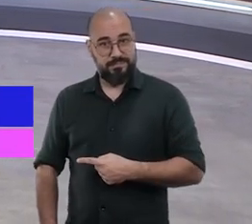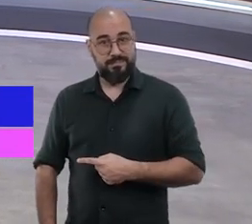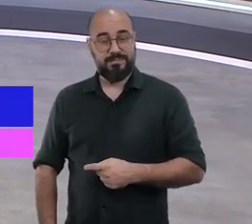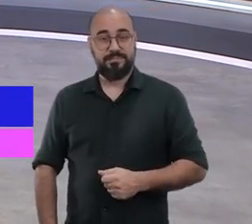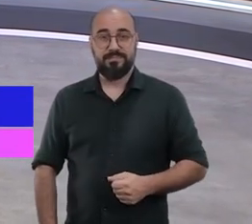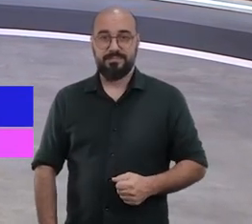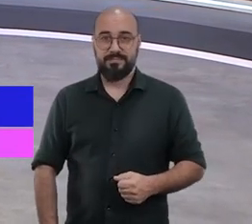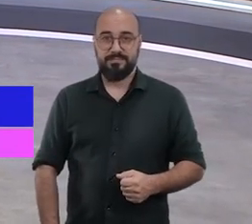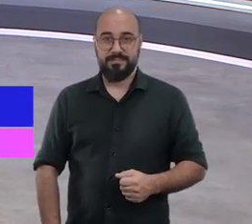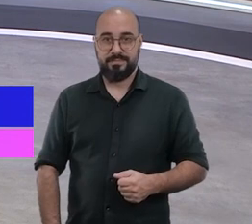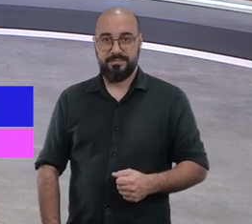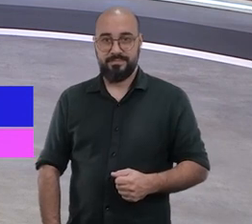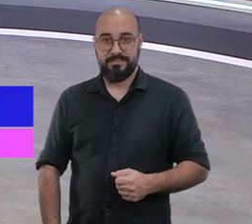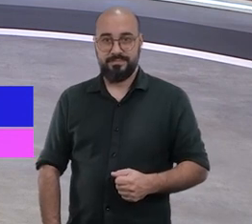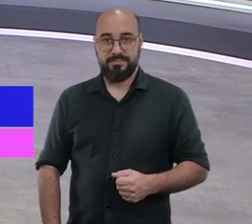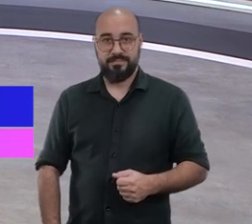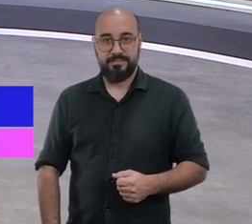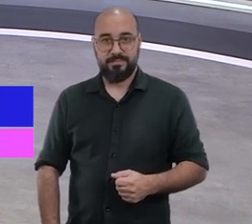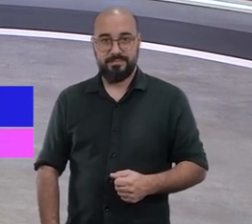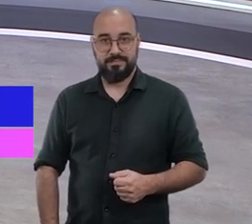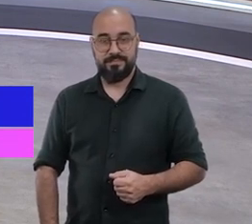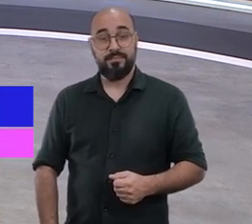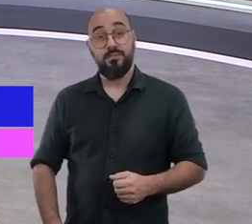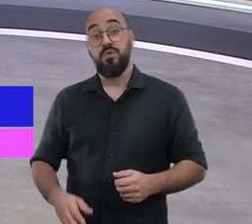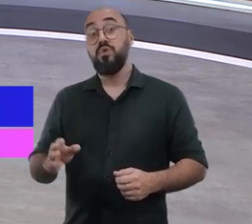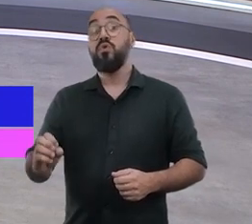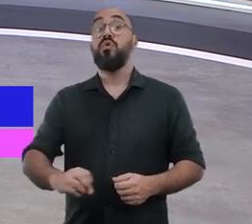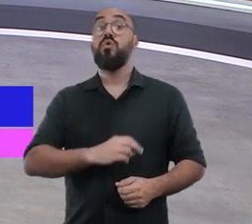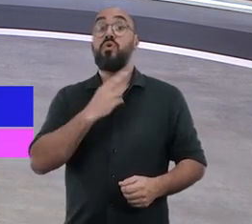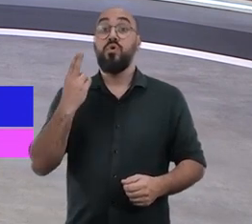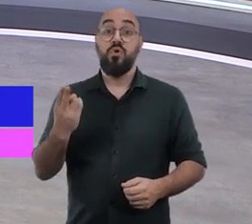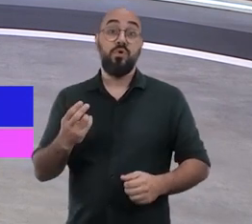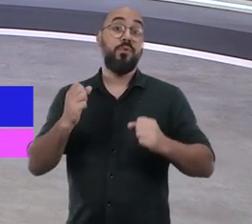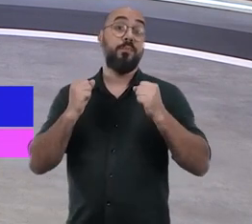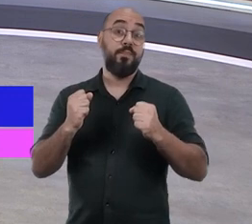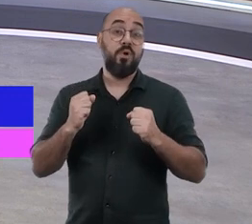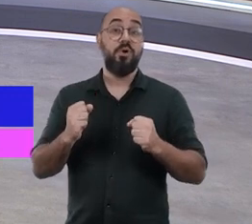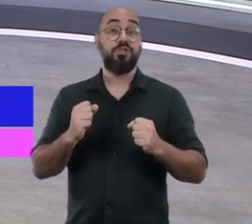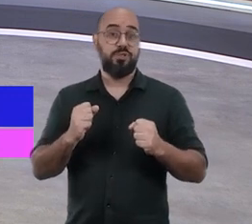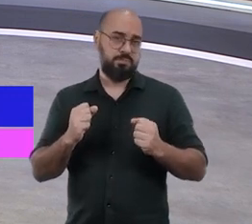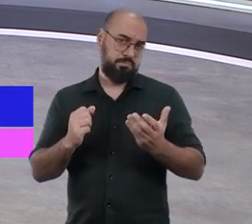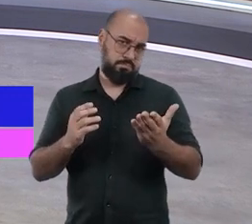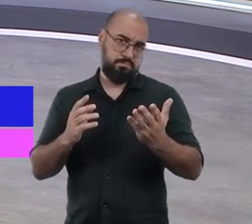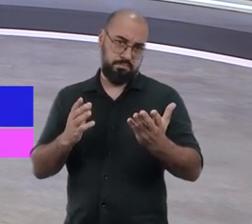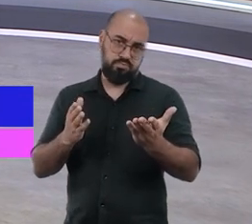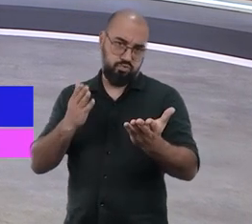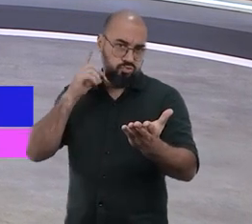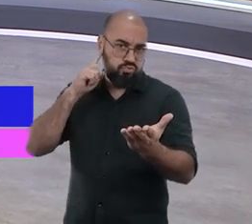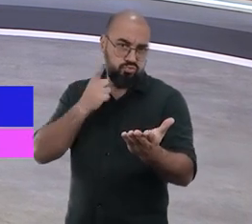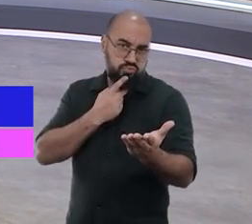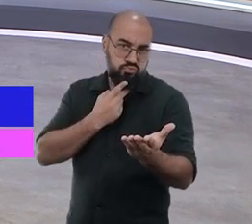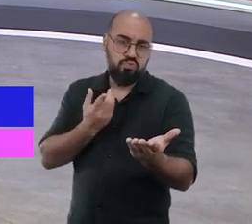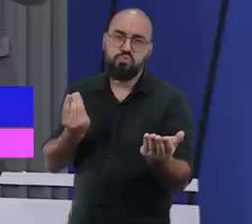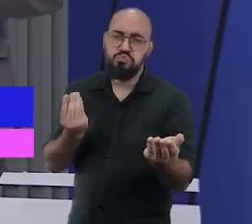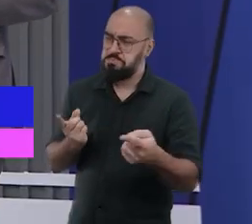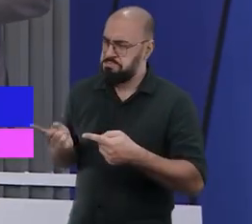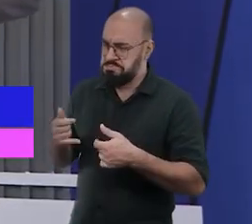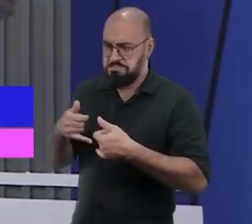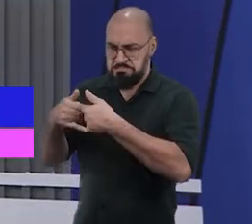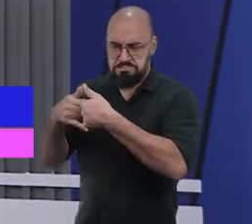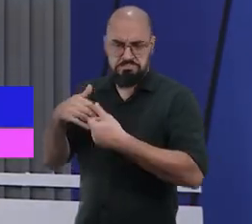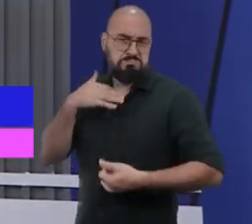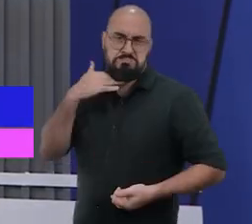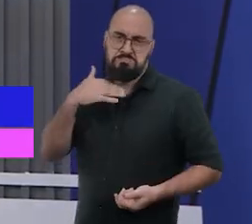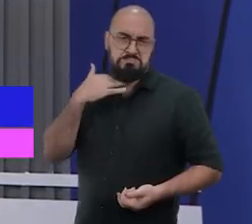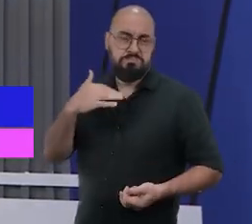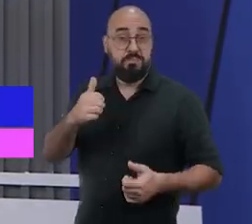21 27 31 21. Ou você pode ir também no nosso site. O endereço do